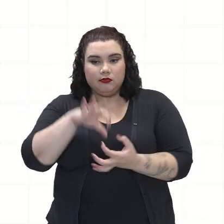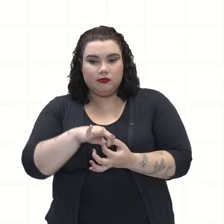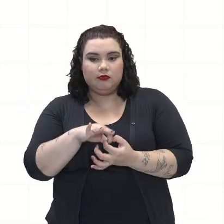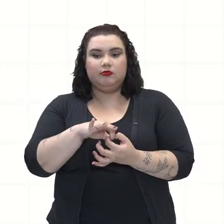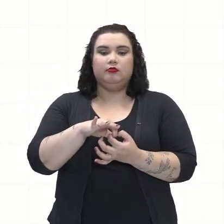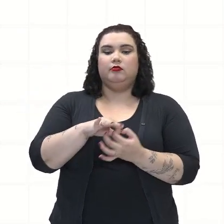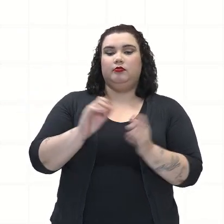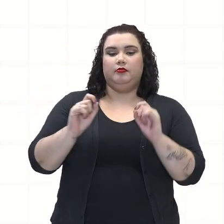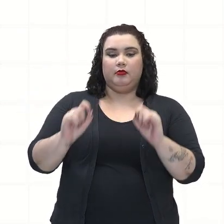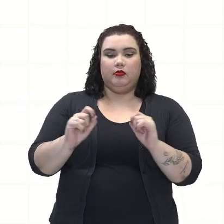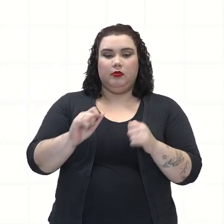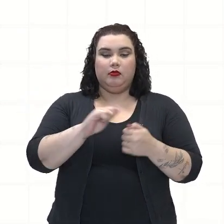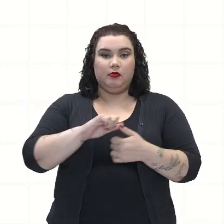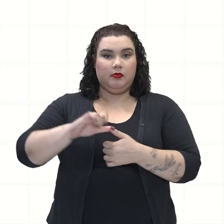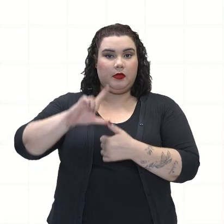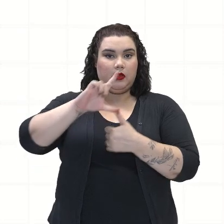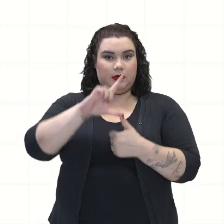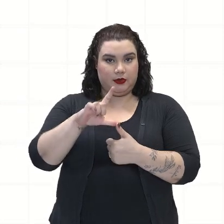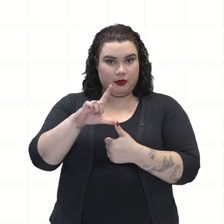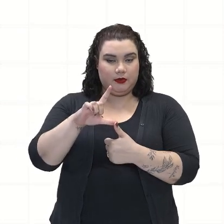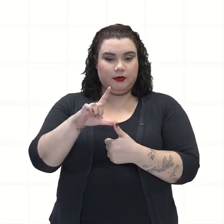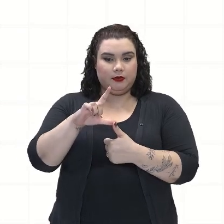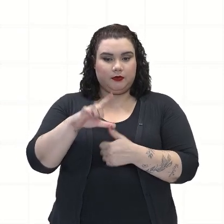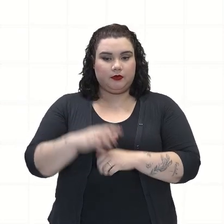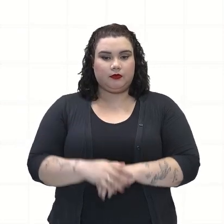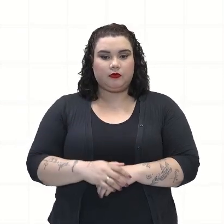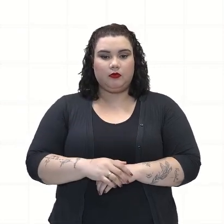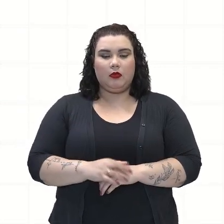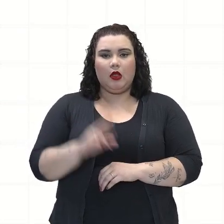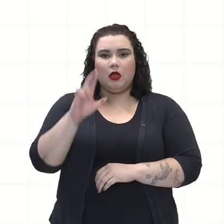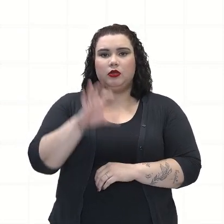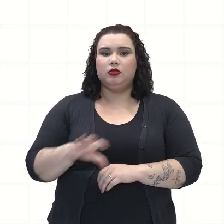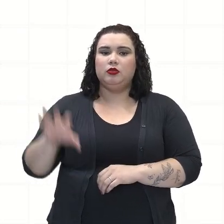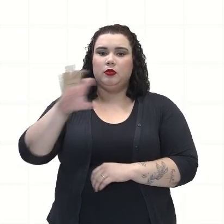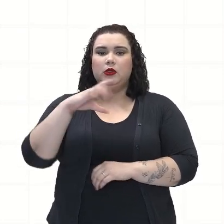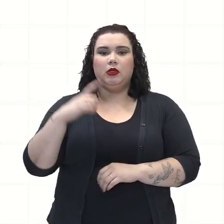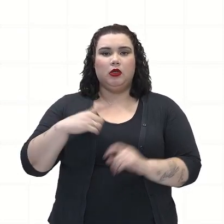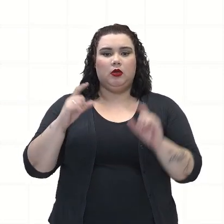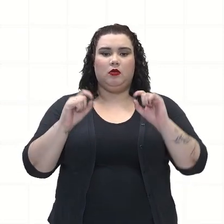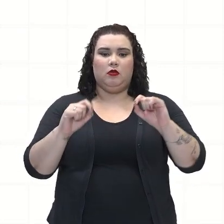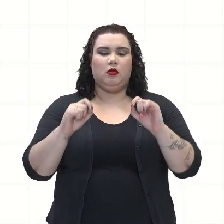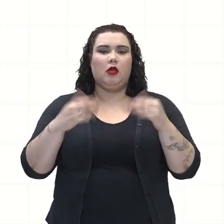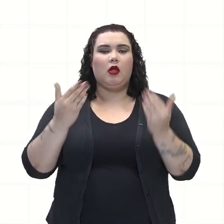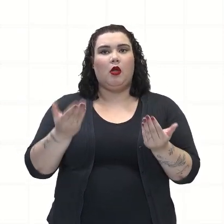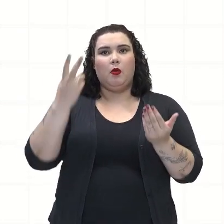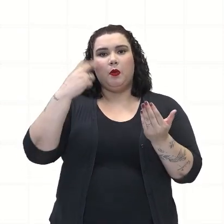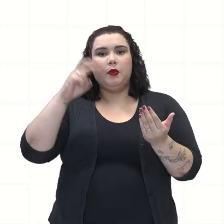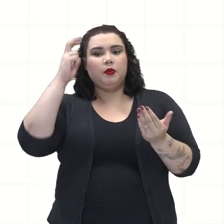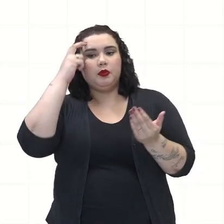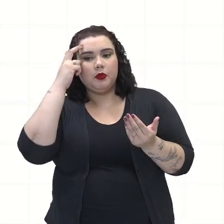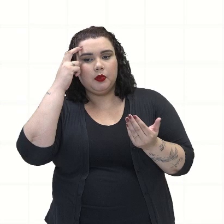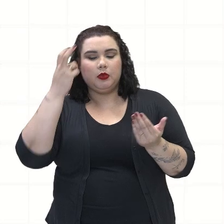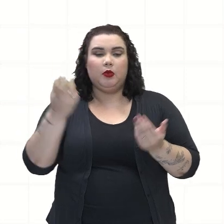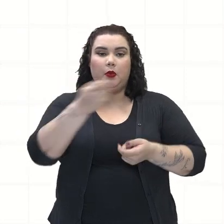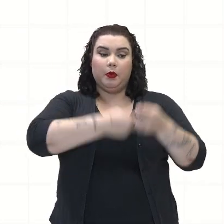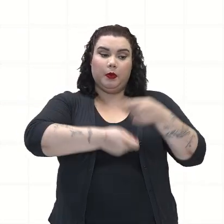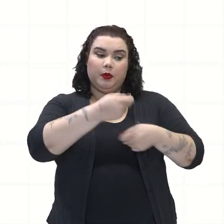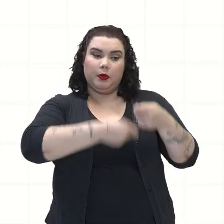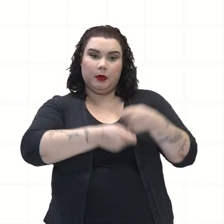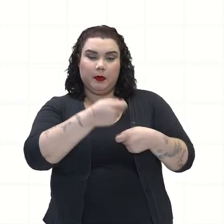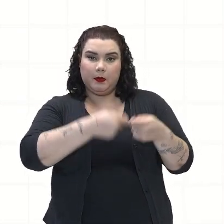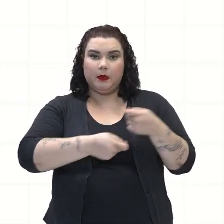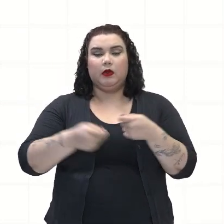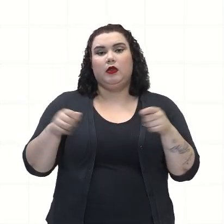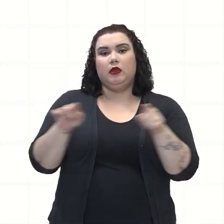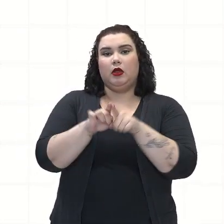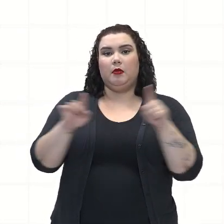da chamada América Latina. O que essa região tem em comum? A questão cultural, a questão econômica, a